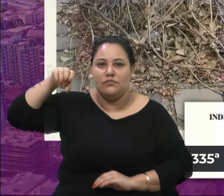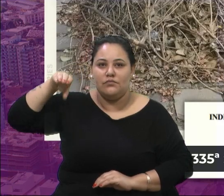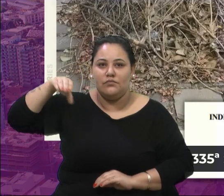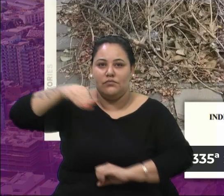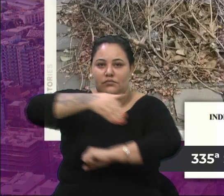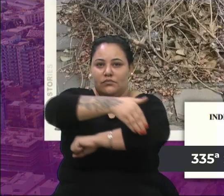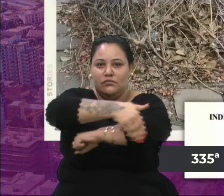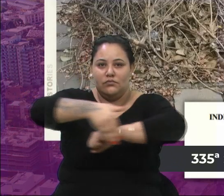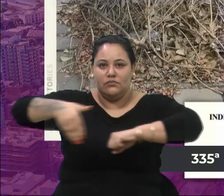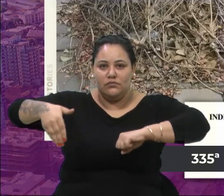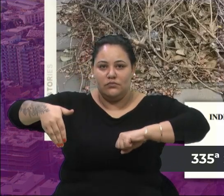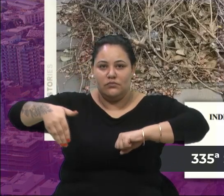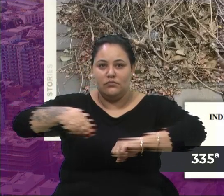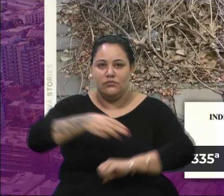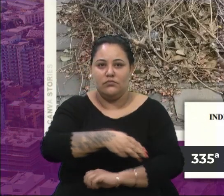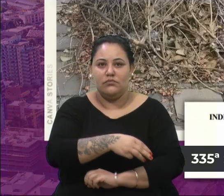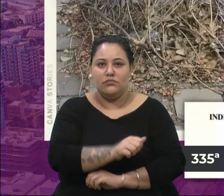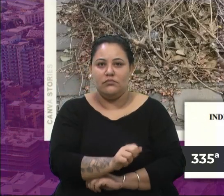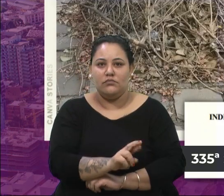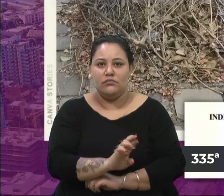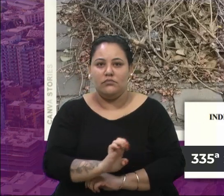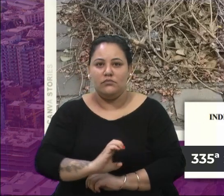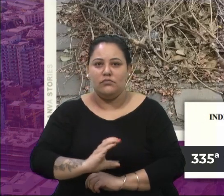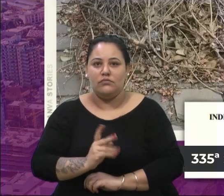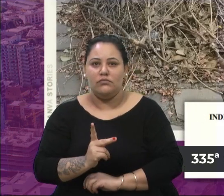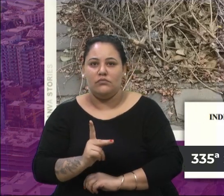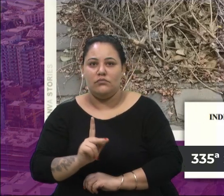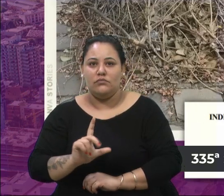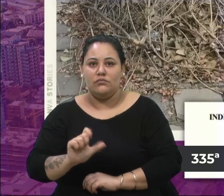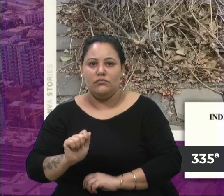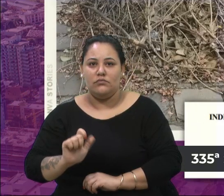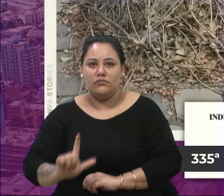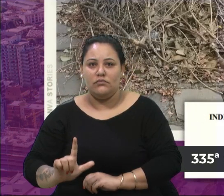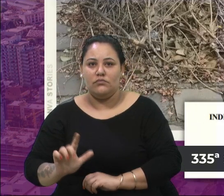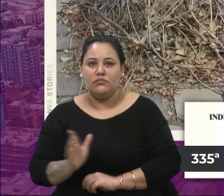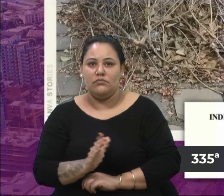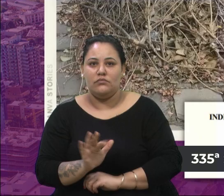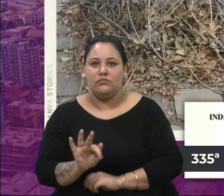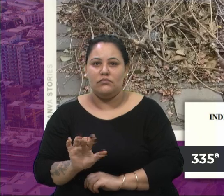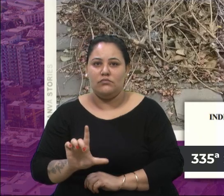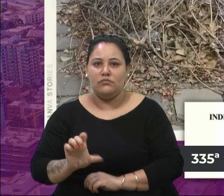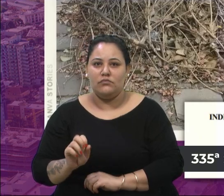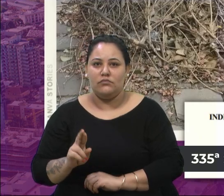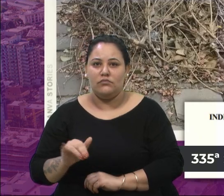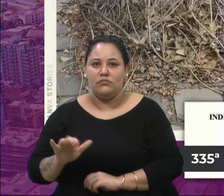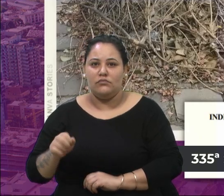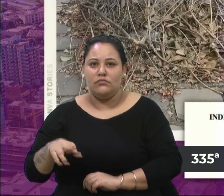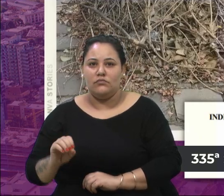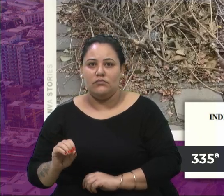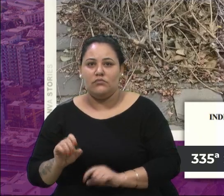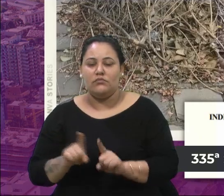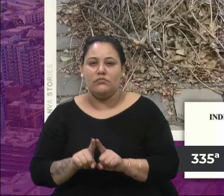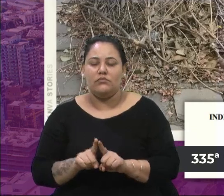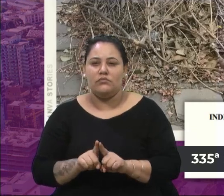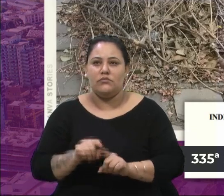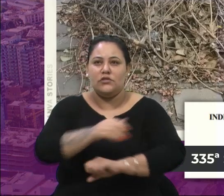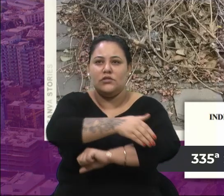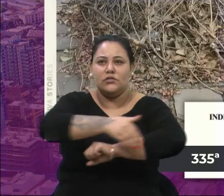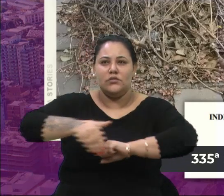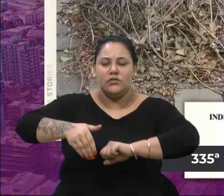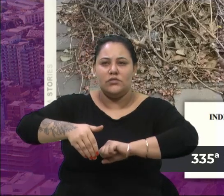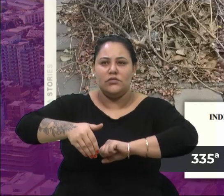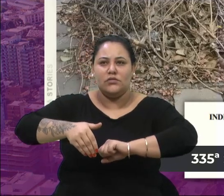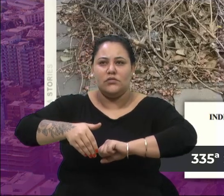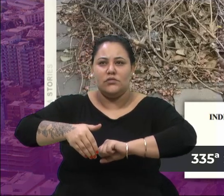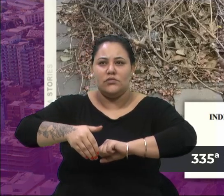Marechal Floriano, um deles, e o deles na rua,